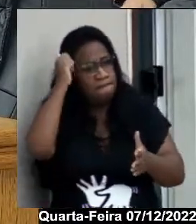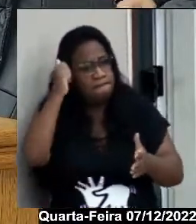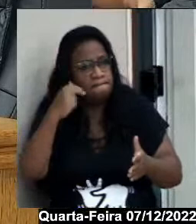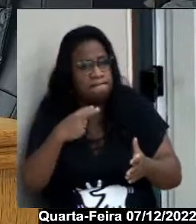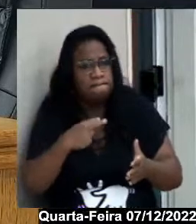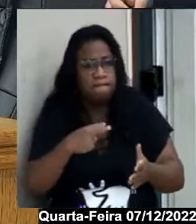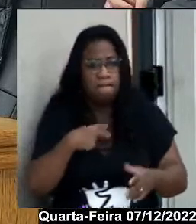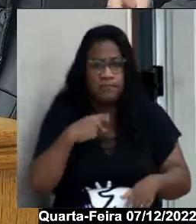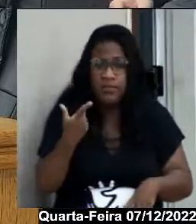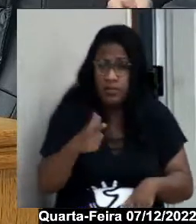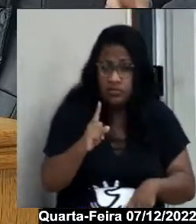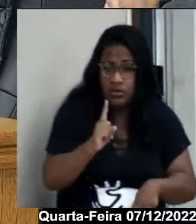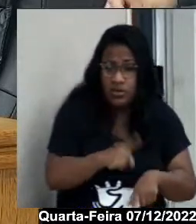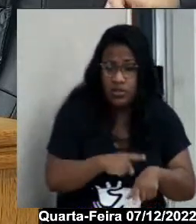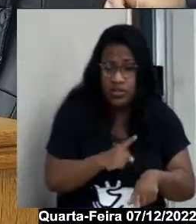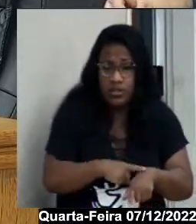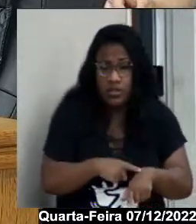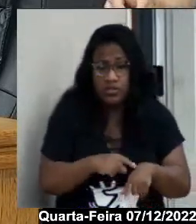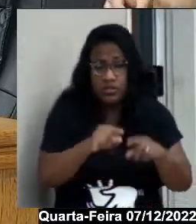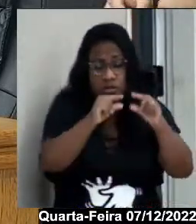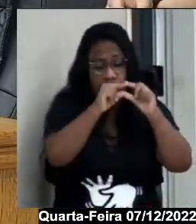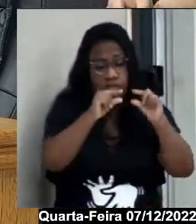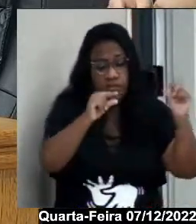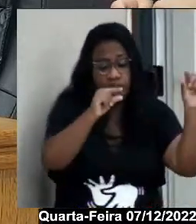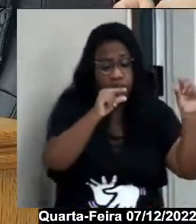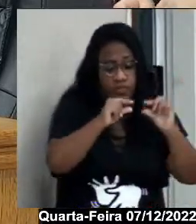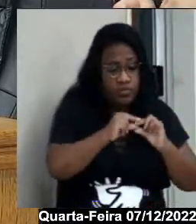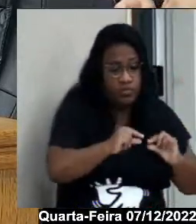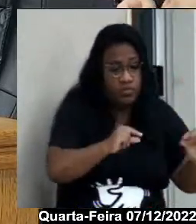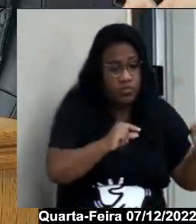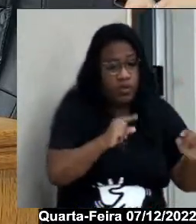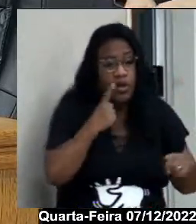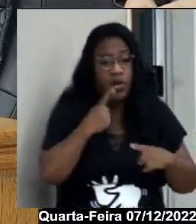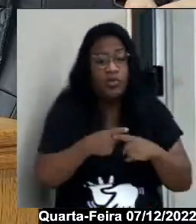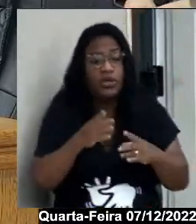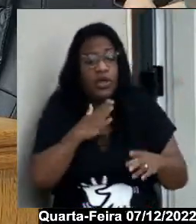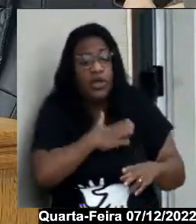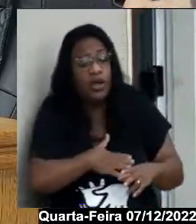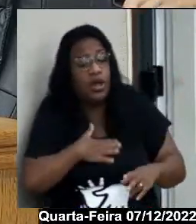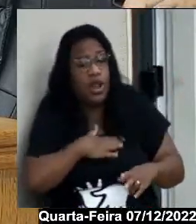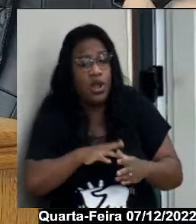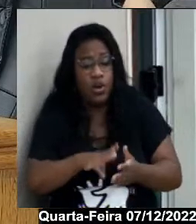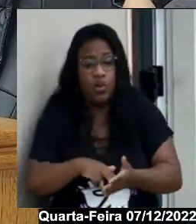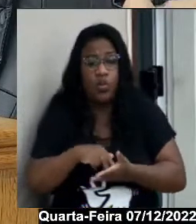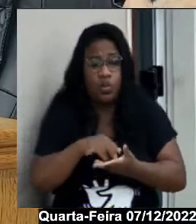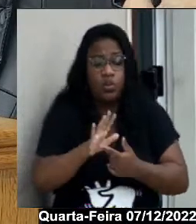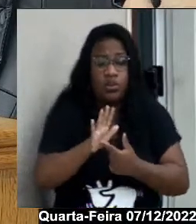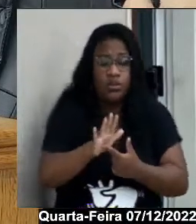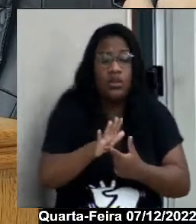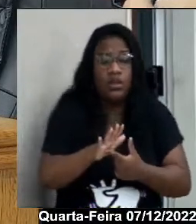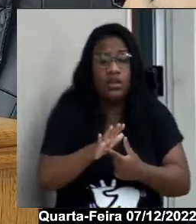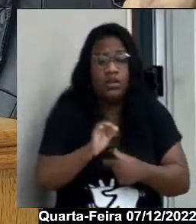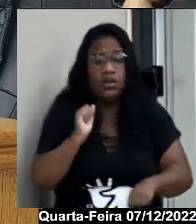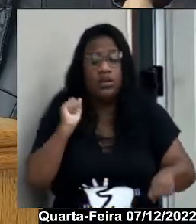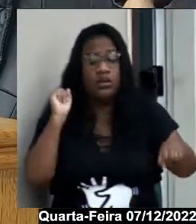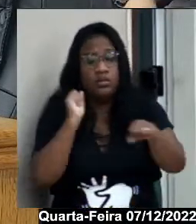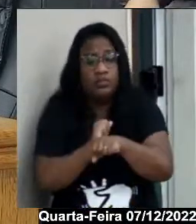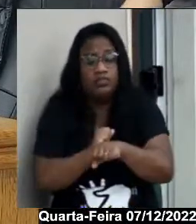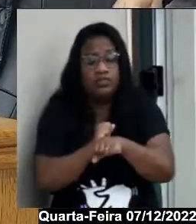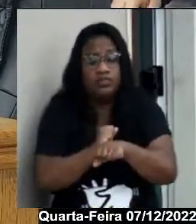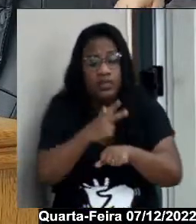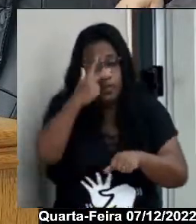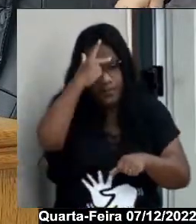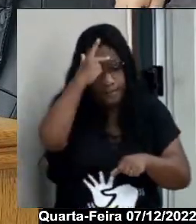sabendo que a gente não tinha mais tempo de mexer no orçamento. Sabe por quê? Porque ele gosta de aparecer. É um vereador que espera